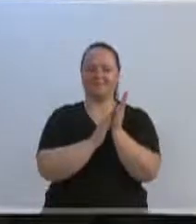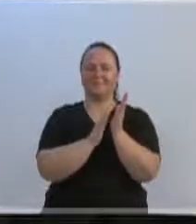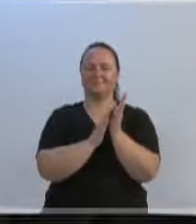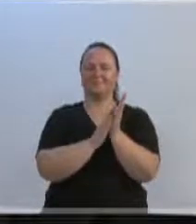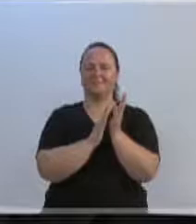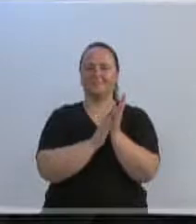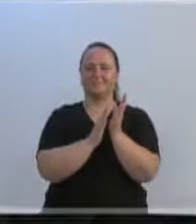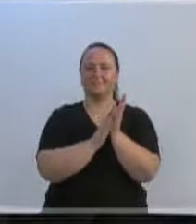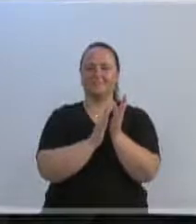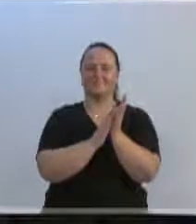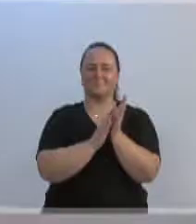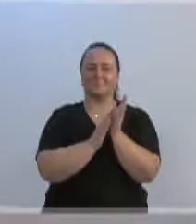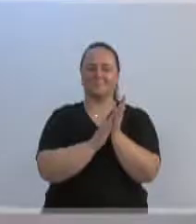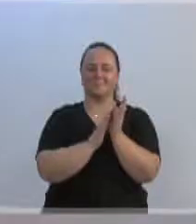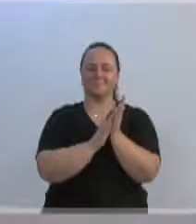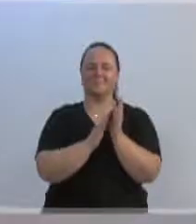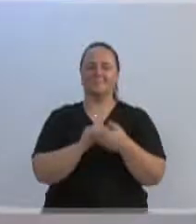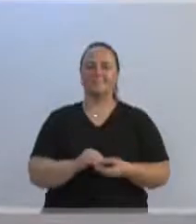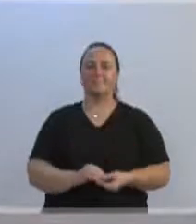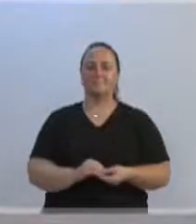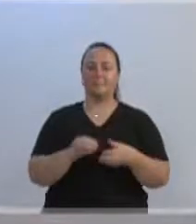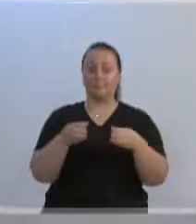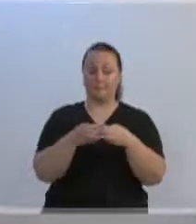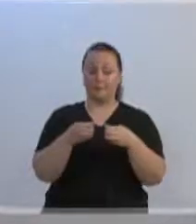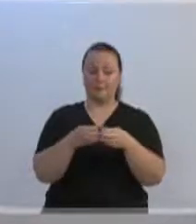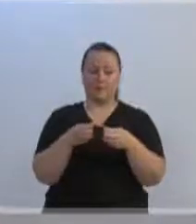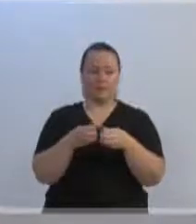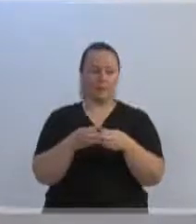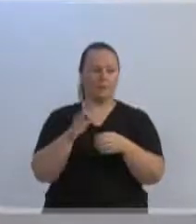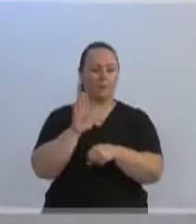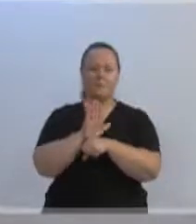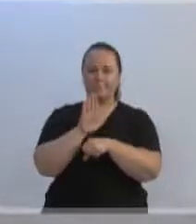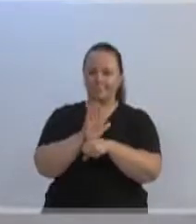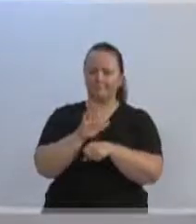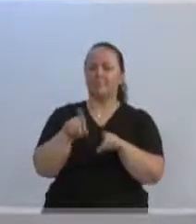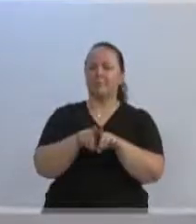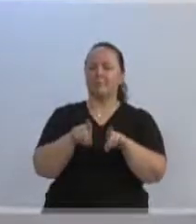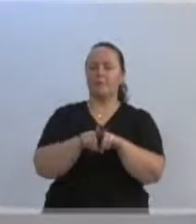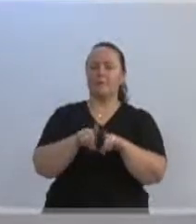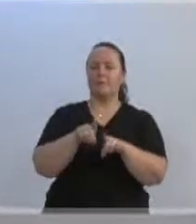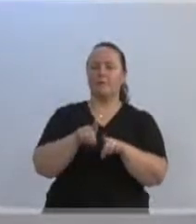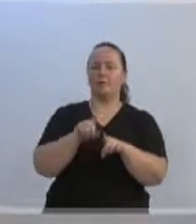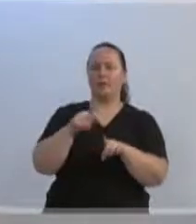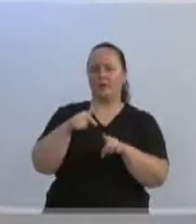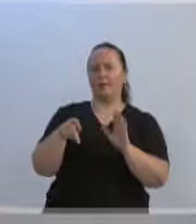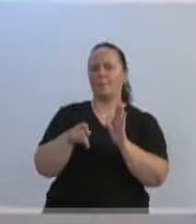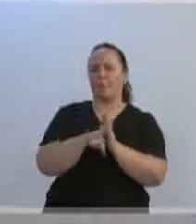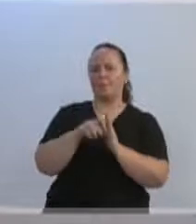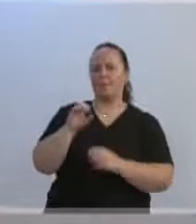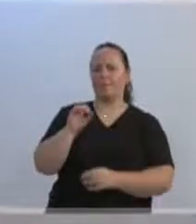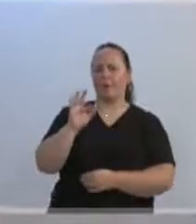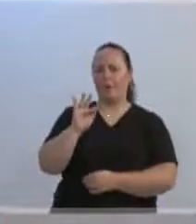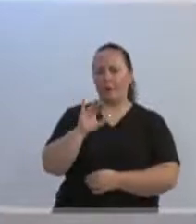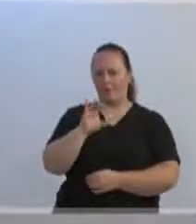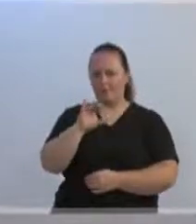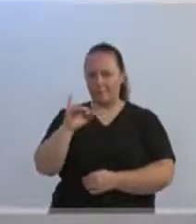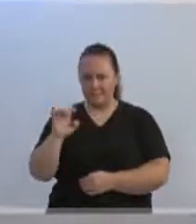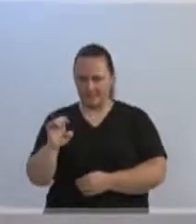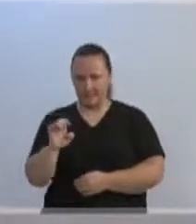o comitê blumenau a sistema atende o sistema home office pelo telefone